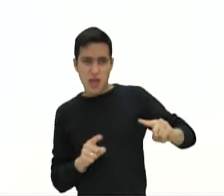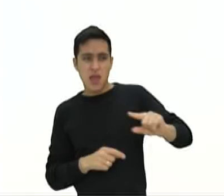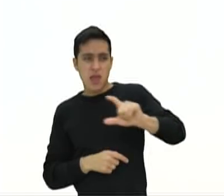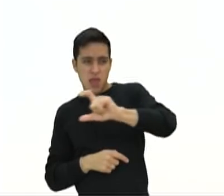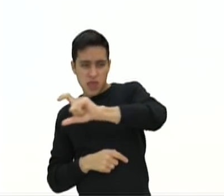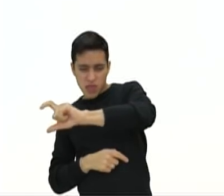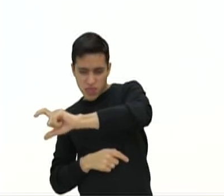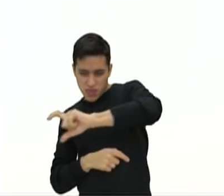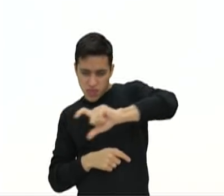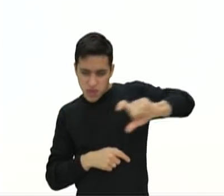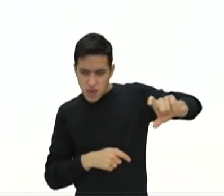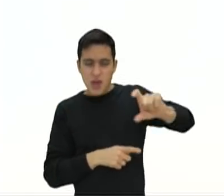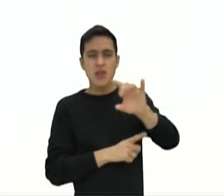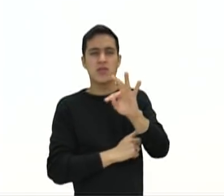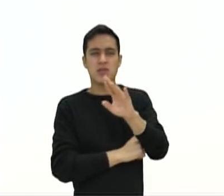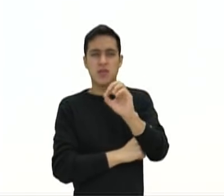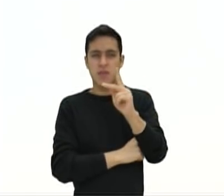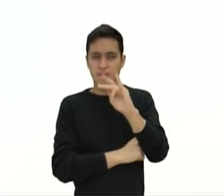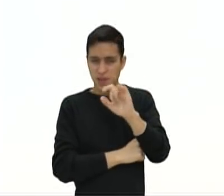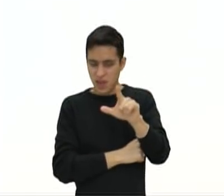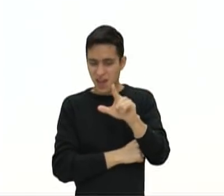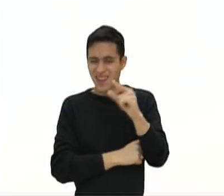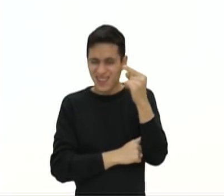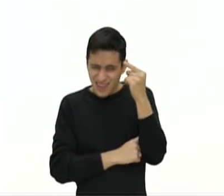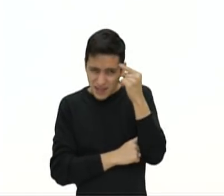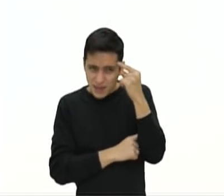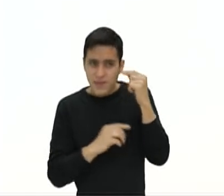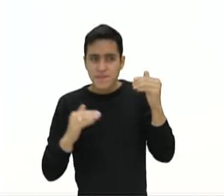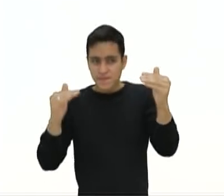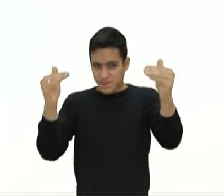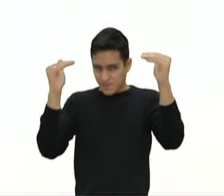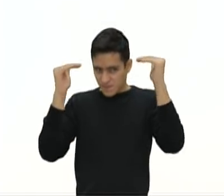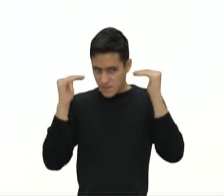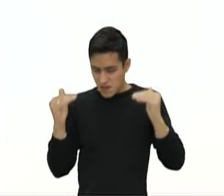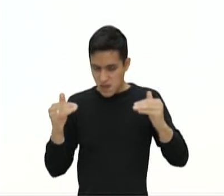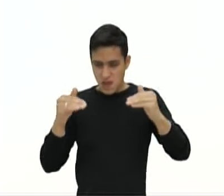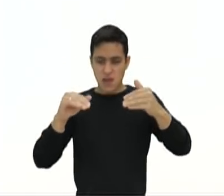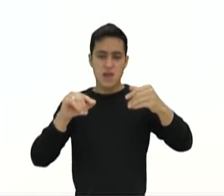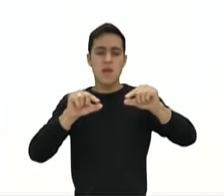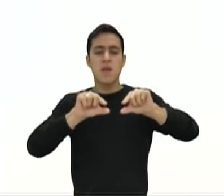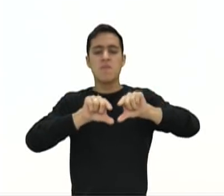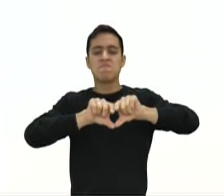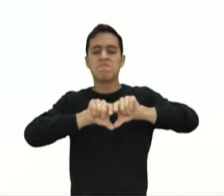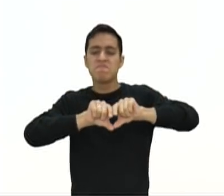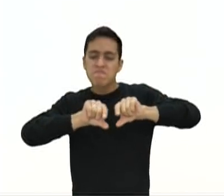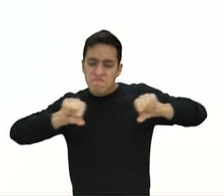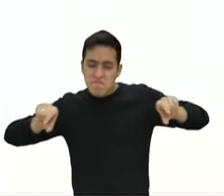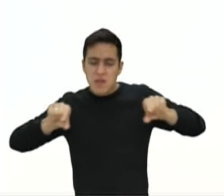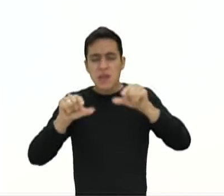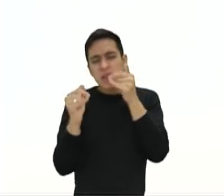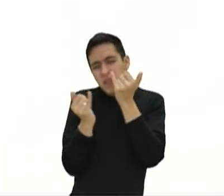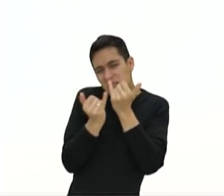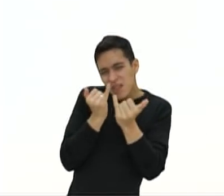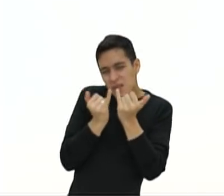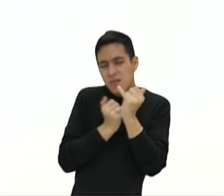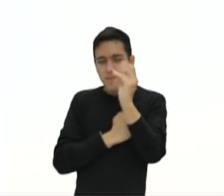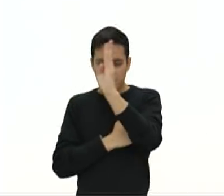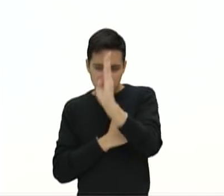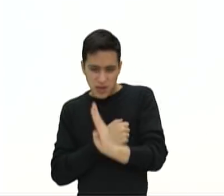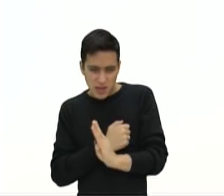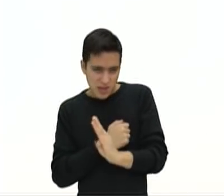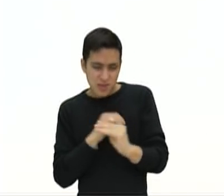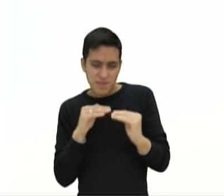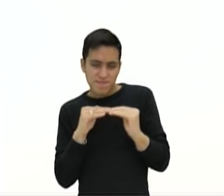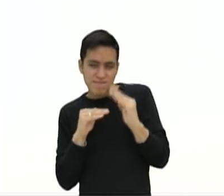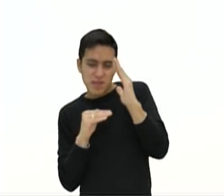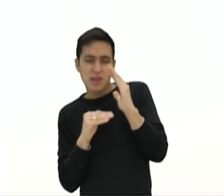zona tropical, logo abaixo da linha do Equador e um pedacinho do Brasil acima